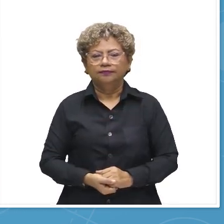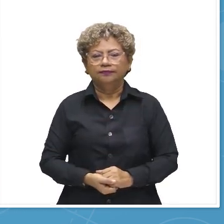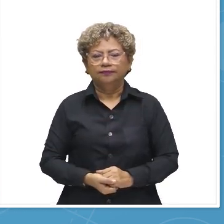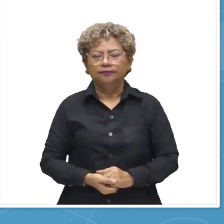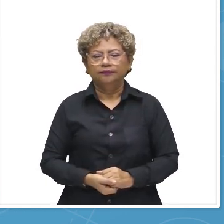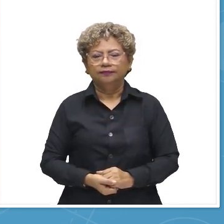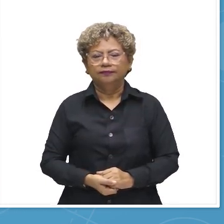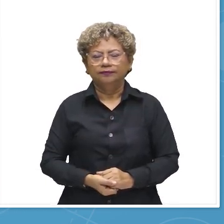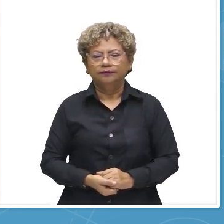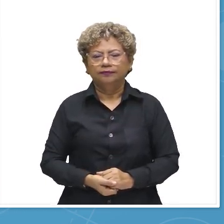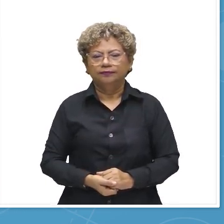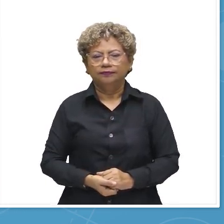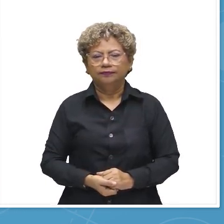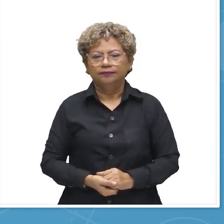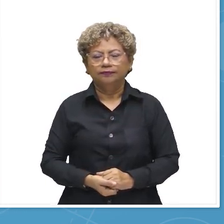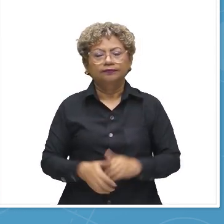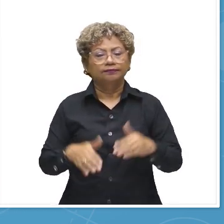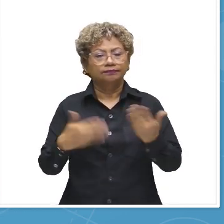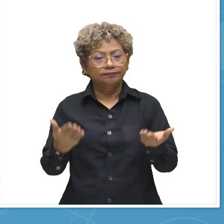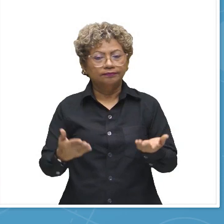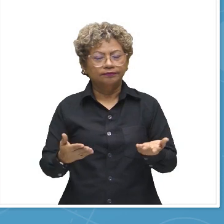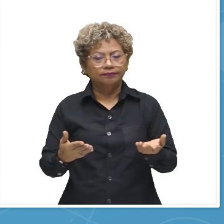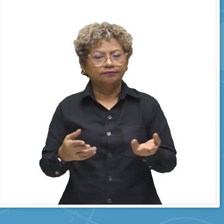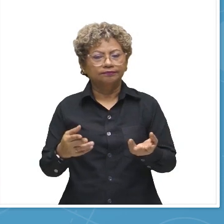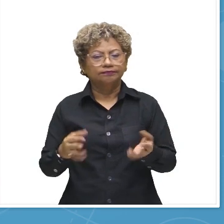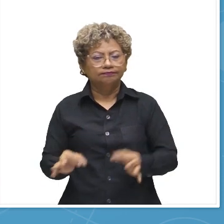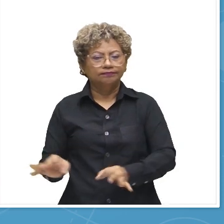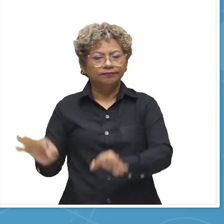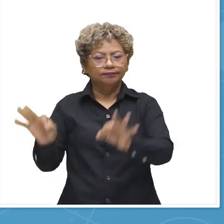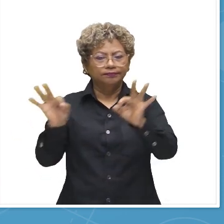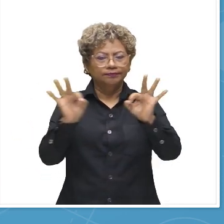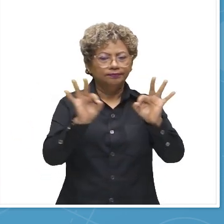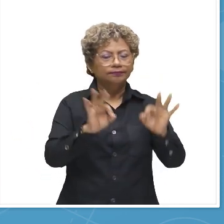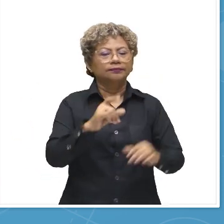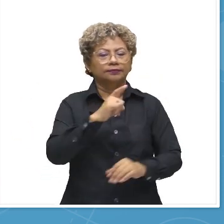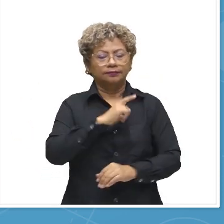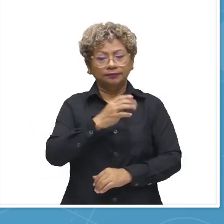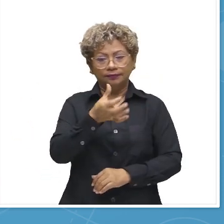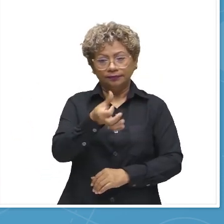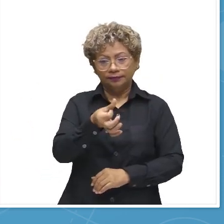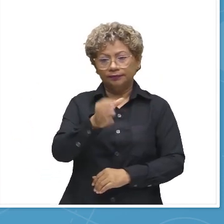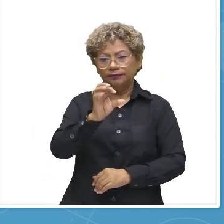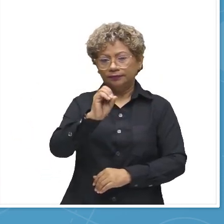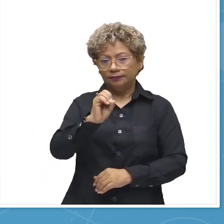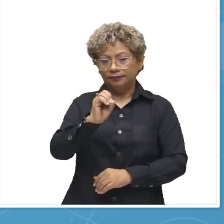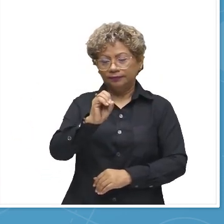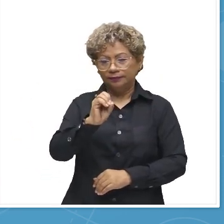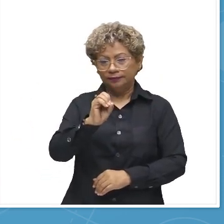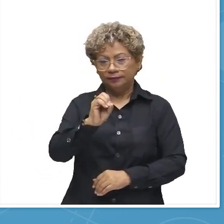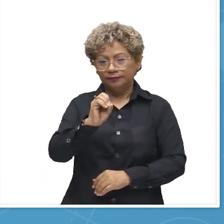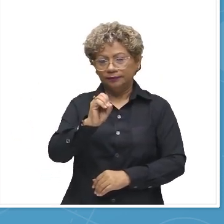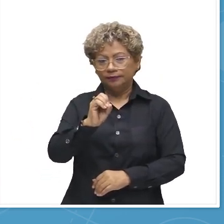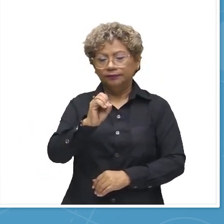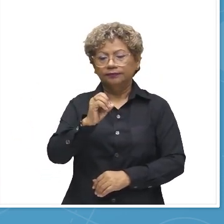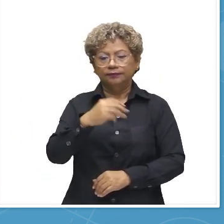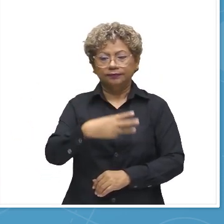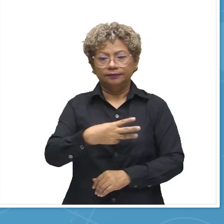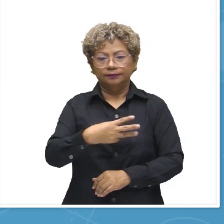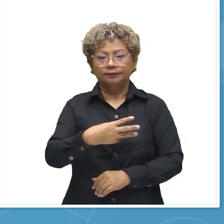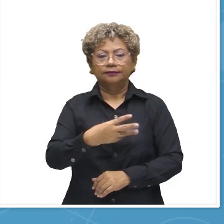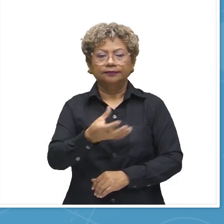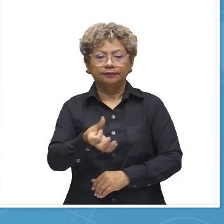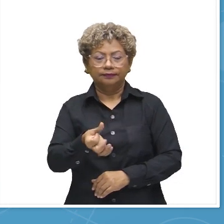Vejam, eu tenho a fração 60 sobre 36, ok? 60 sobre